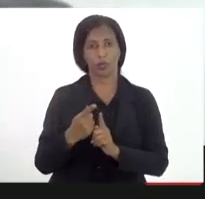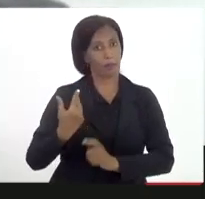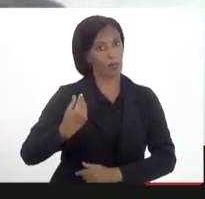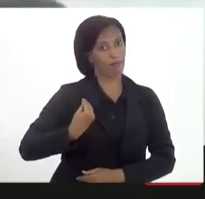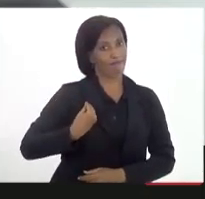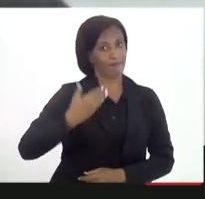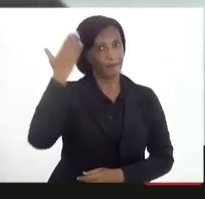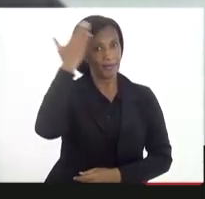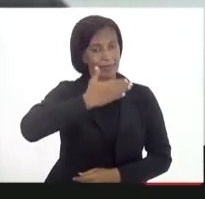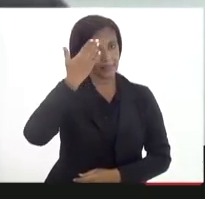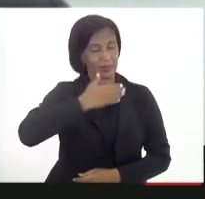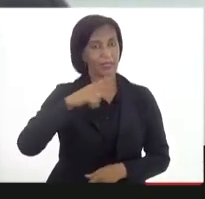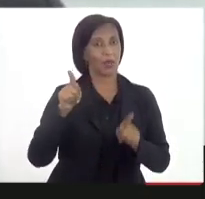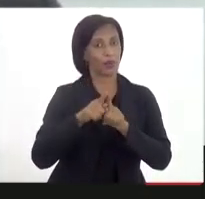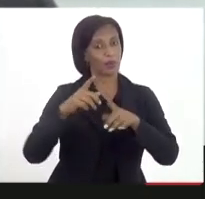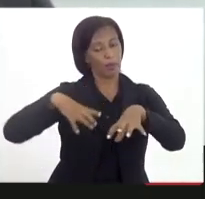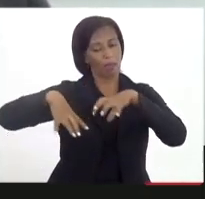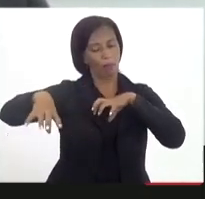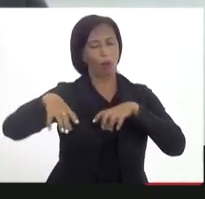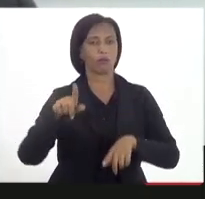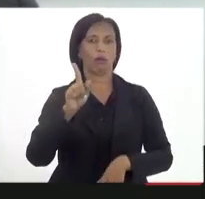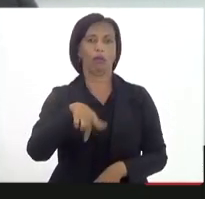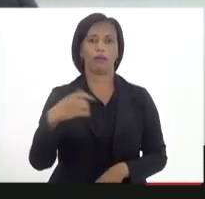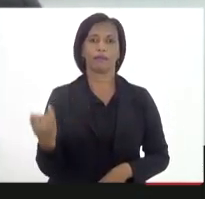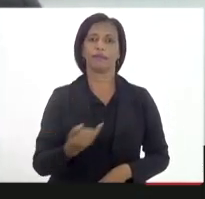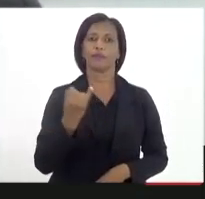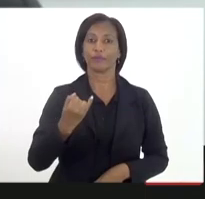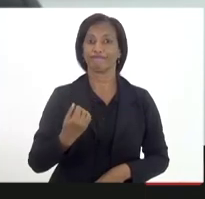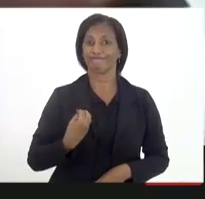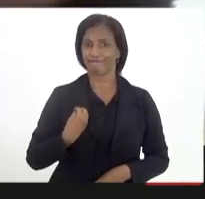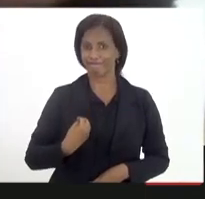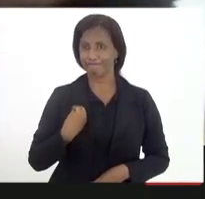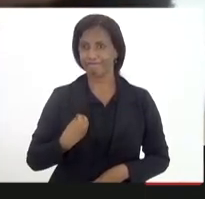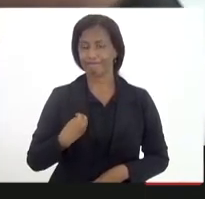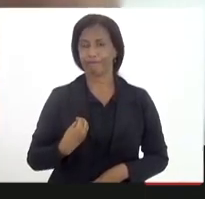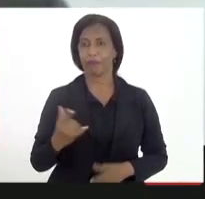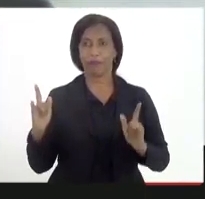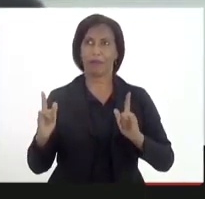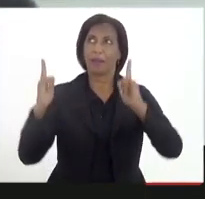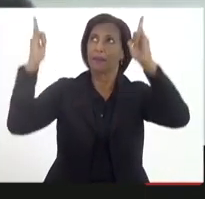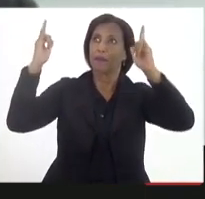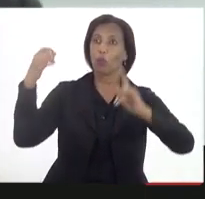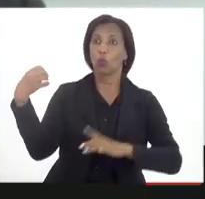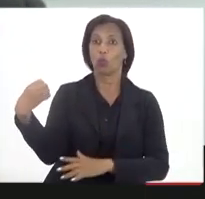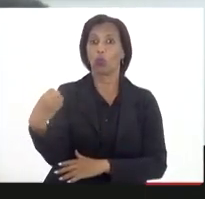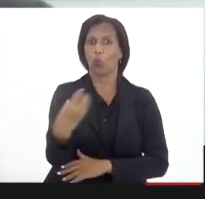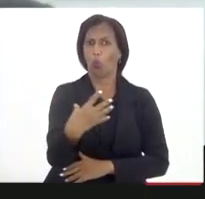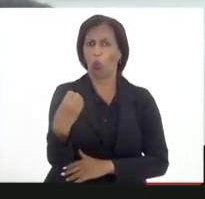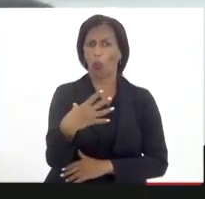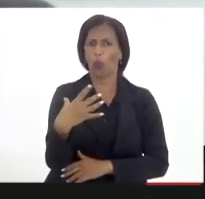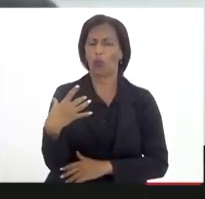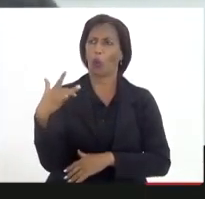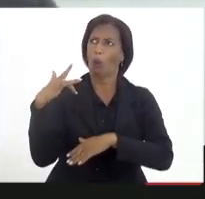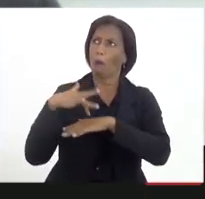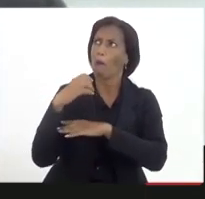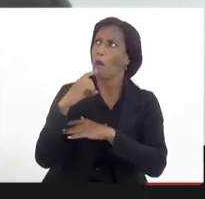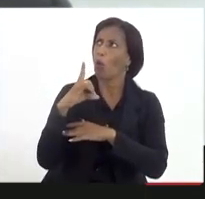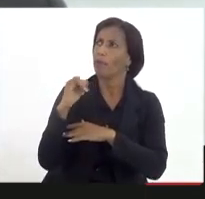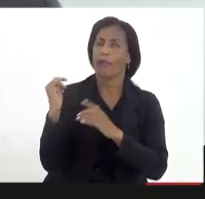presencial e eu classifico importante a presença física é o prédio novo aqui é um prédio confortável moderno